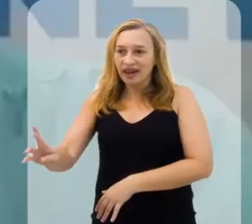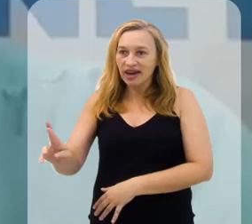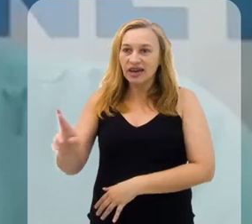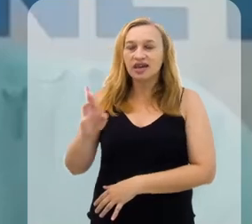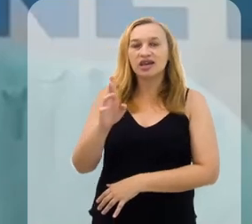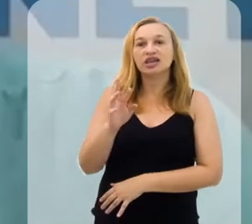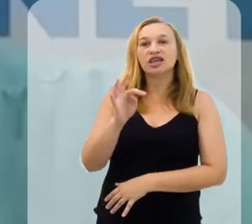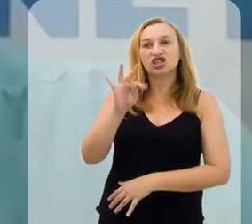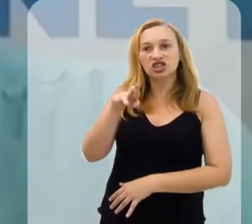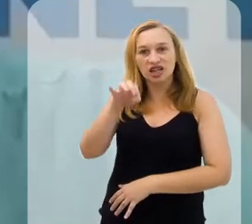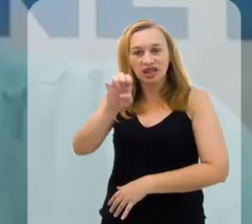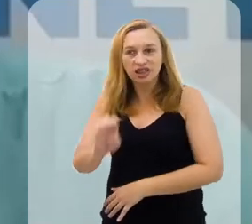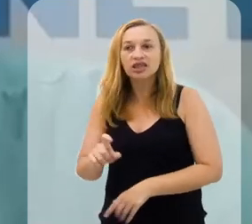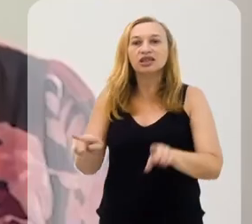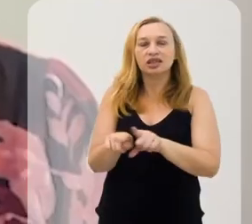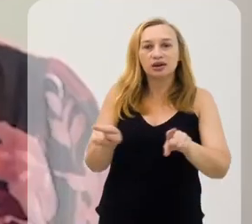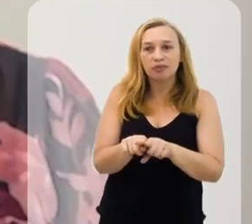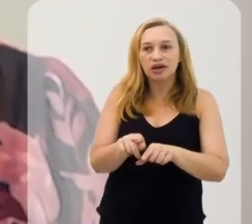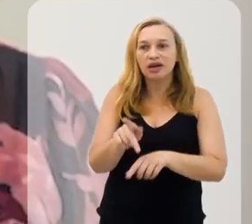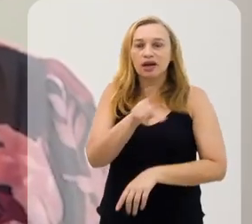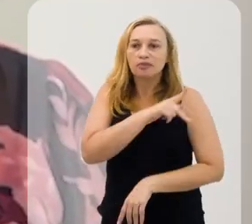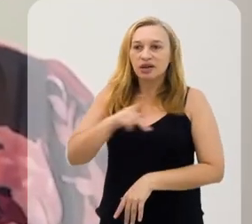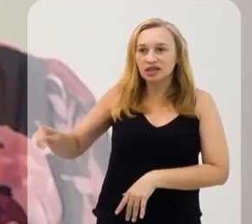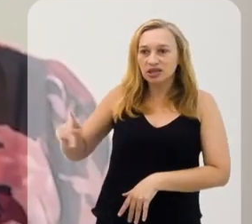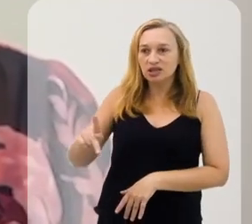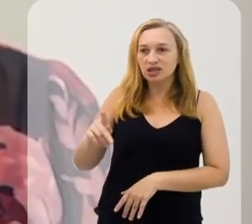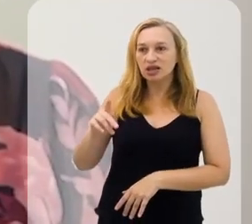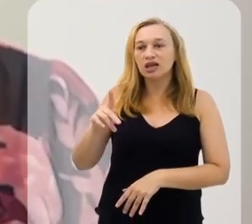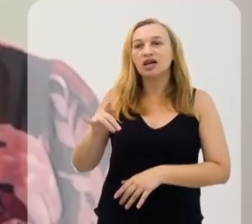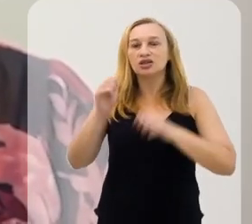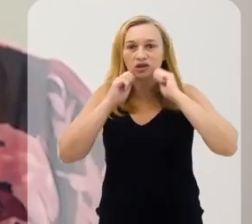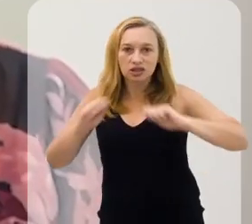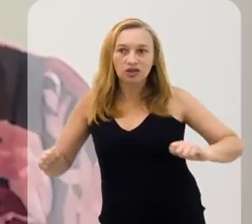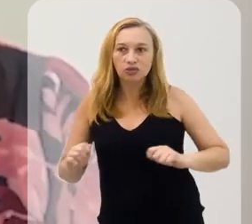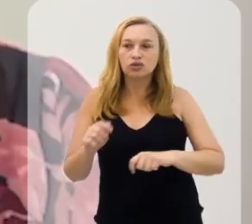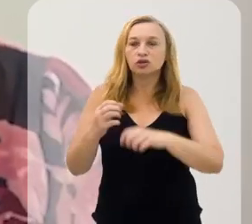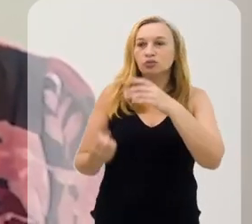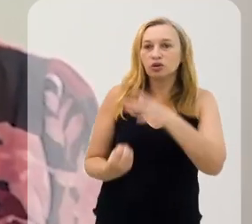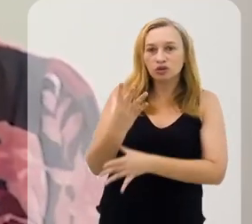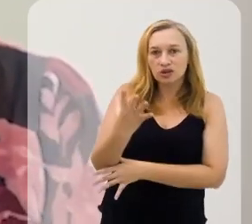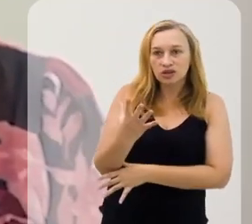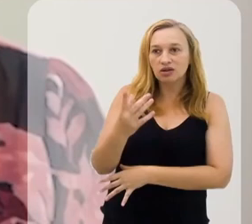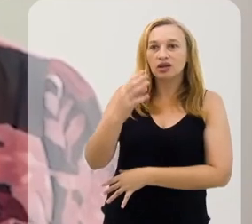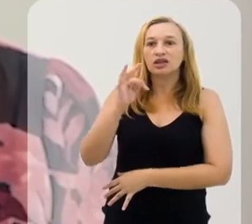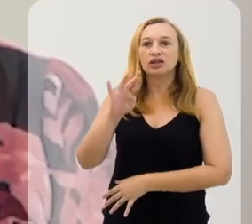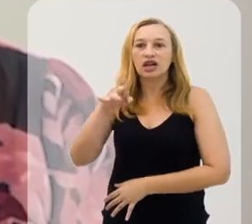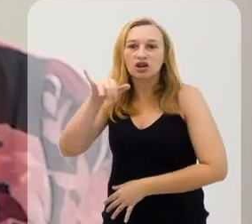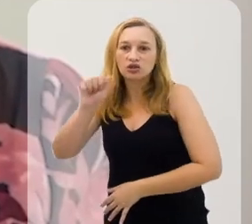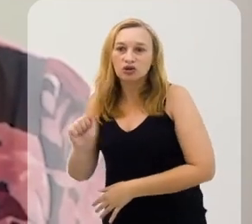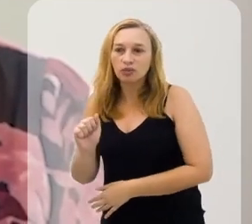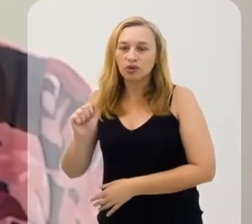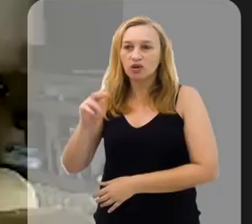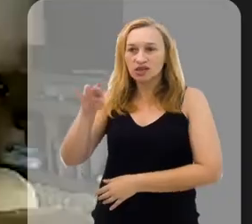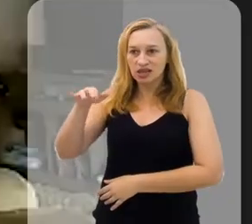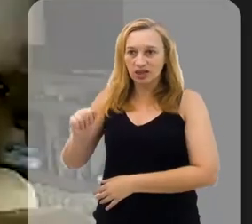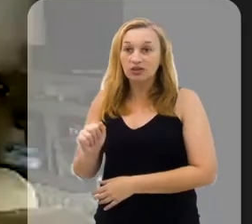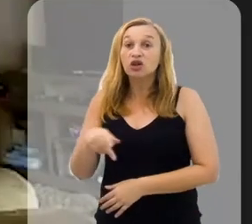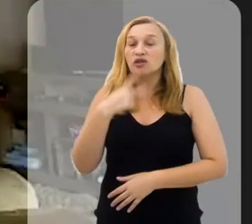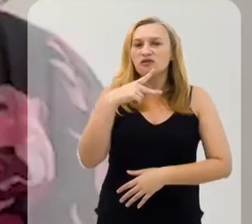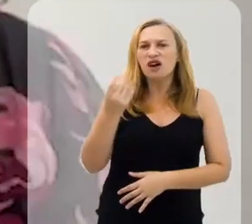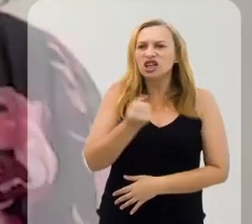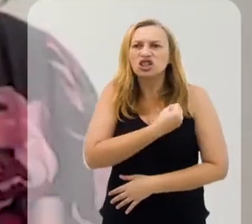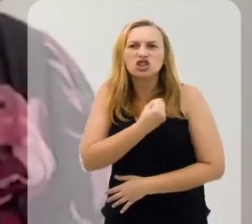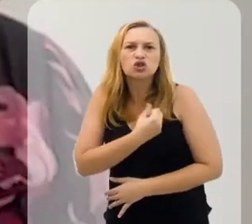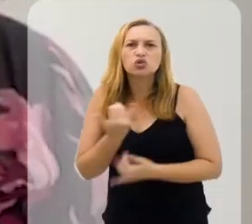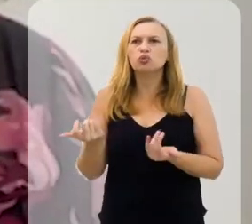Rio, Cristiane Pereira Mendonça, e a presidente da Associação de Produtores de Lúcios, em Teresópolis, Rosana Martuccelli.